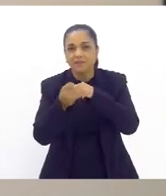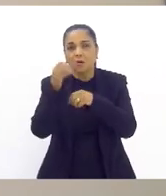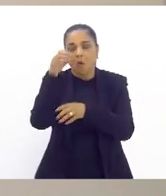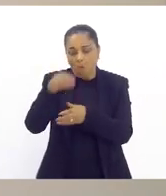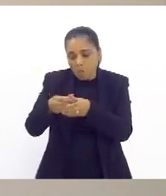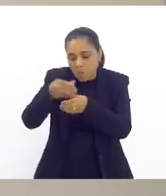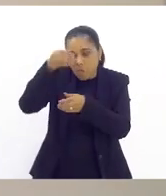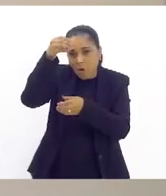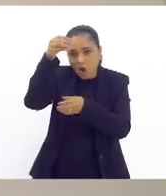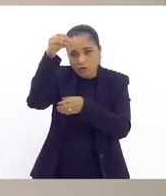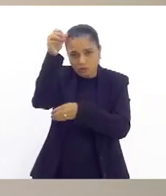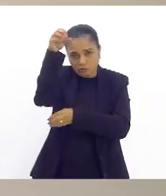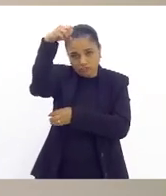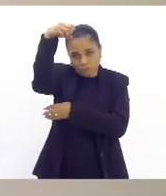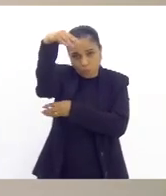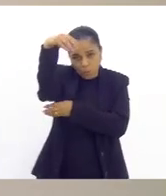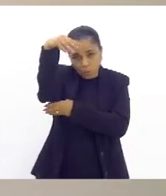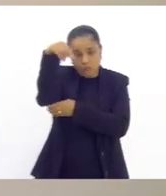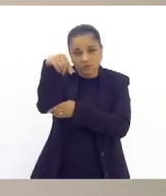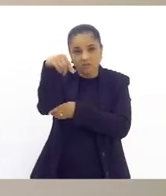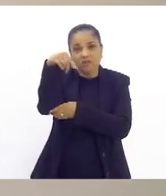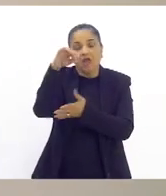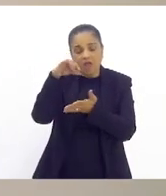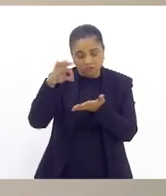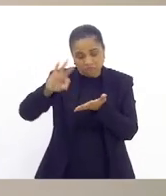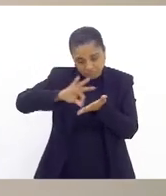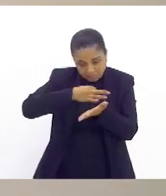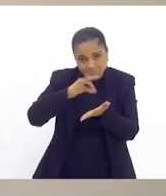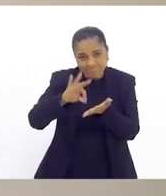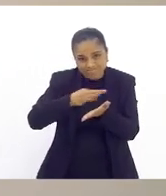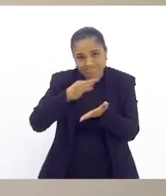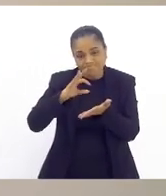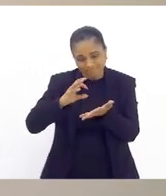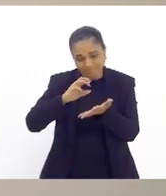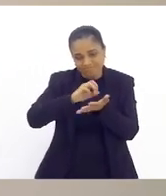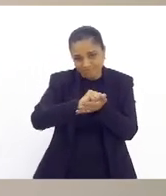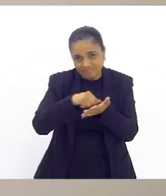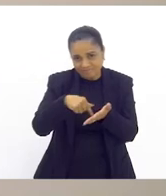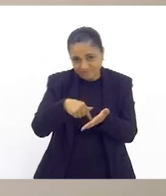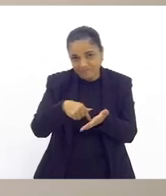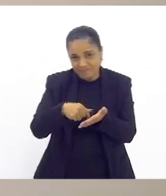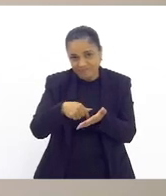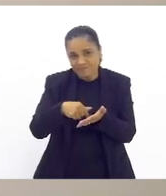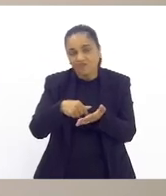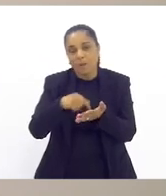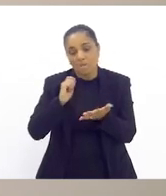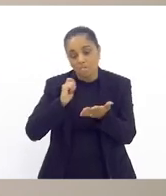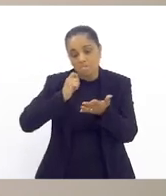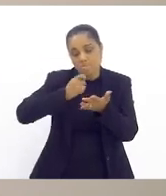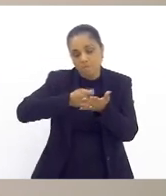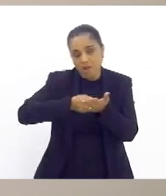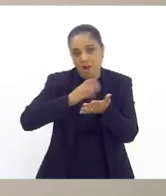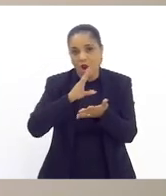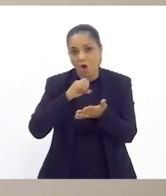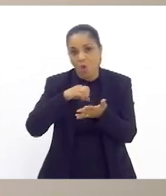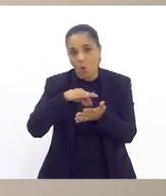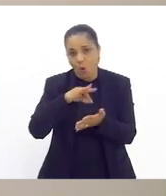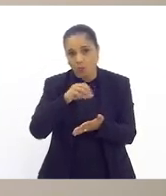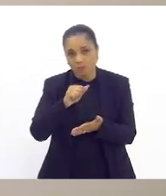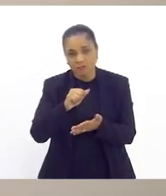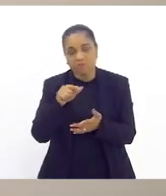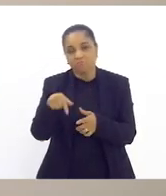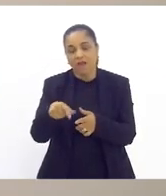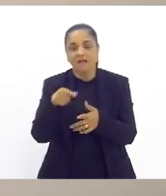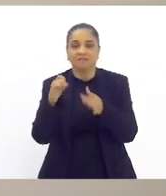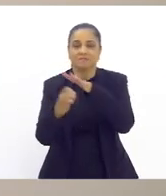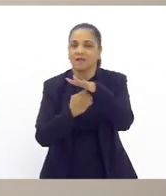colocados a luz chegou as pessoas cadastraram para poder ter poder pagar sua conta de luz e a agência não